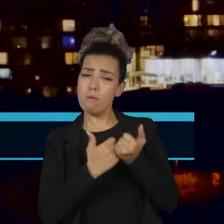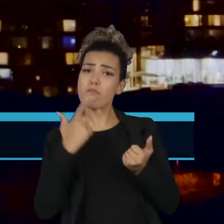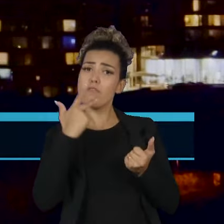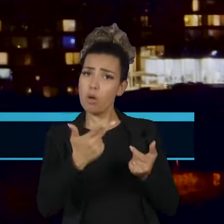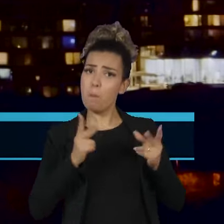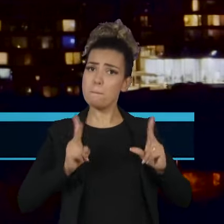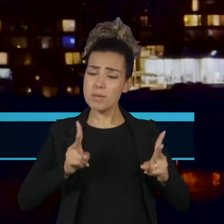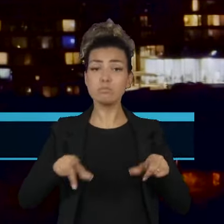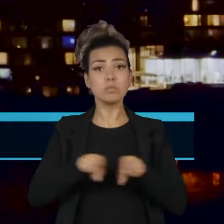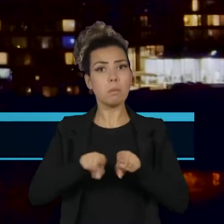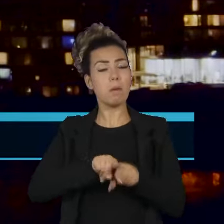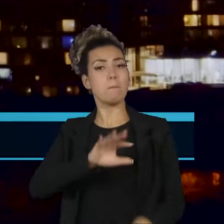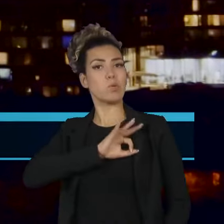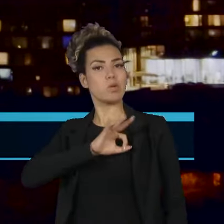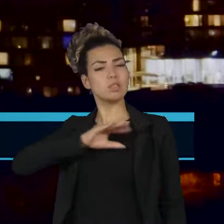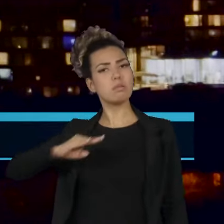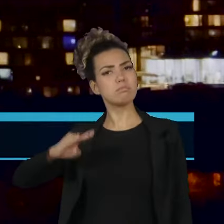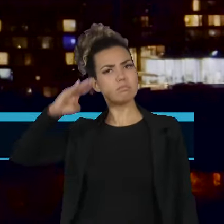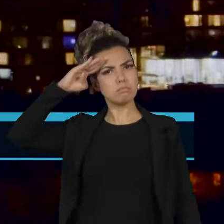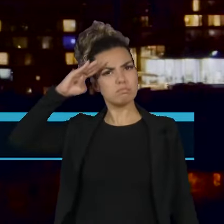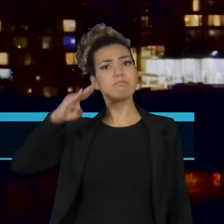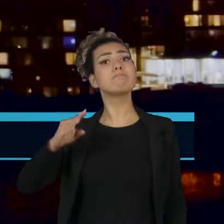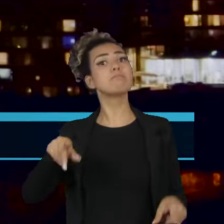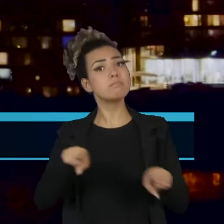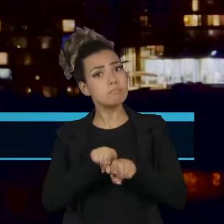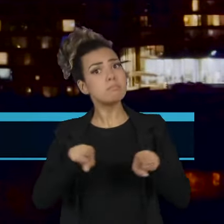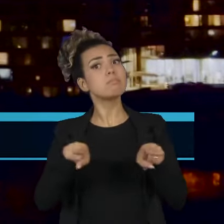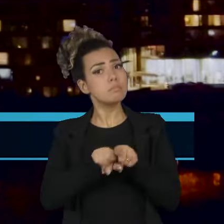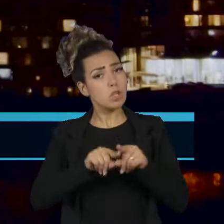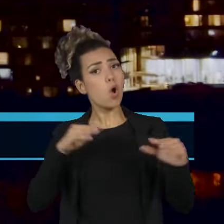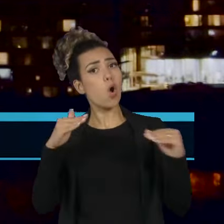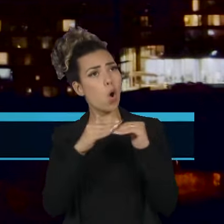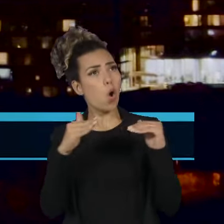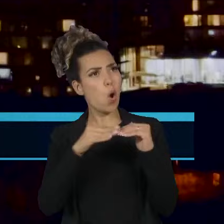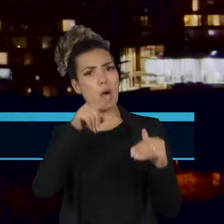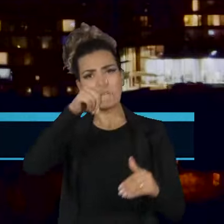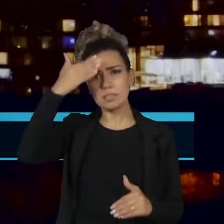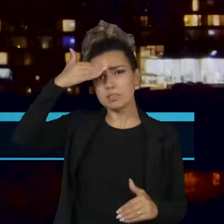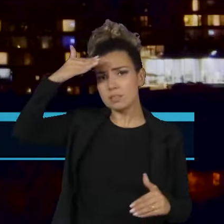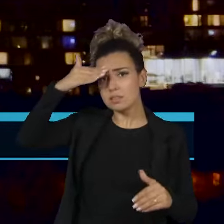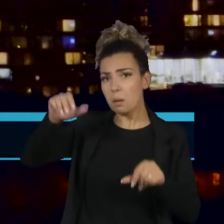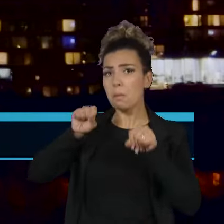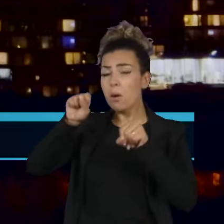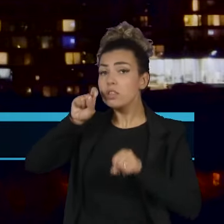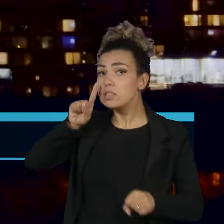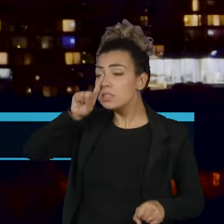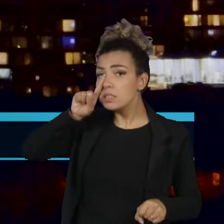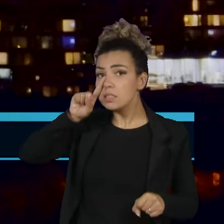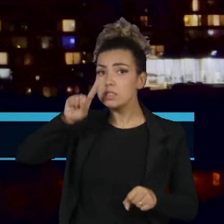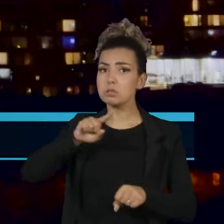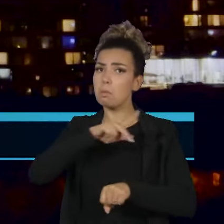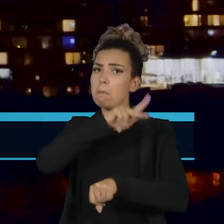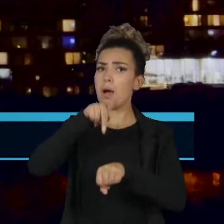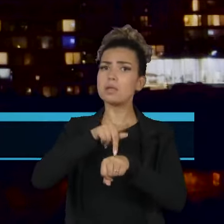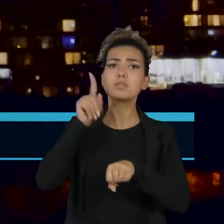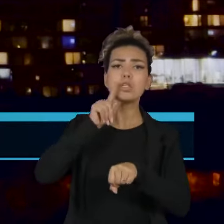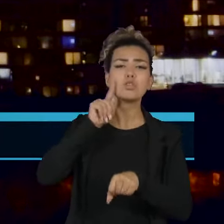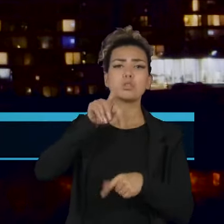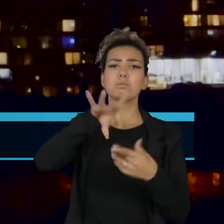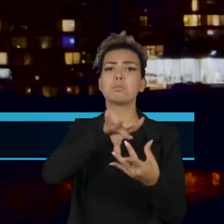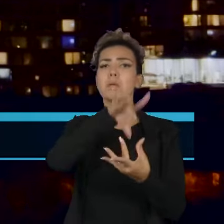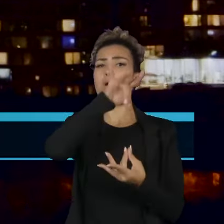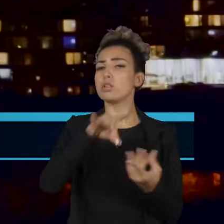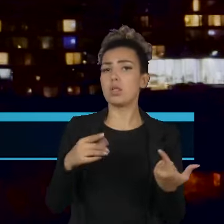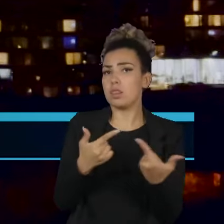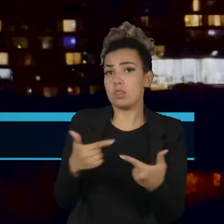militares americanos que acreditam que o ex-presidente ameaça a democracia ou se encaixa na definição. A corrida